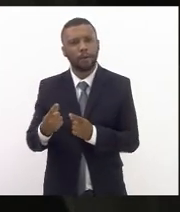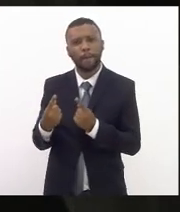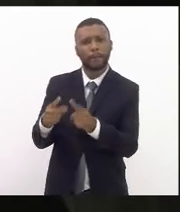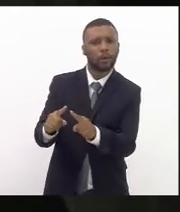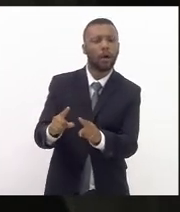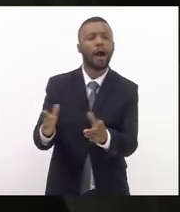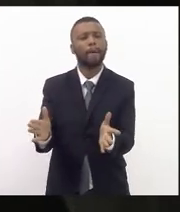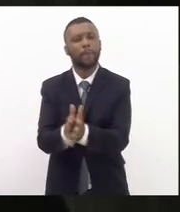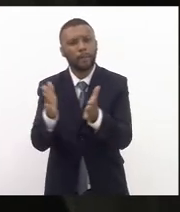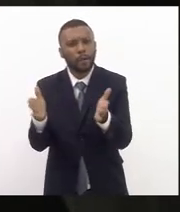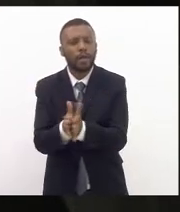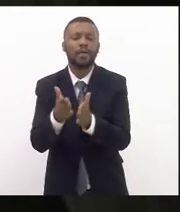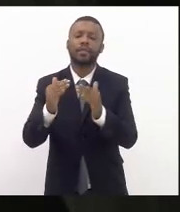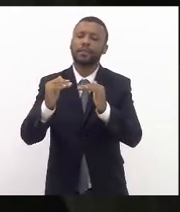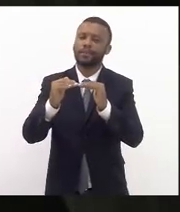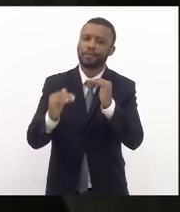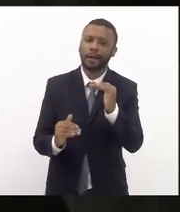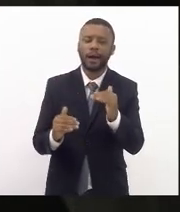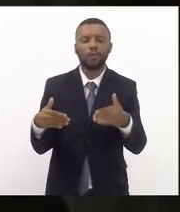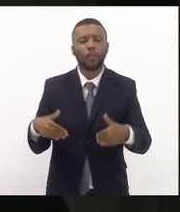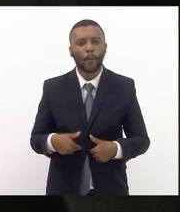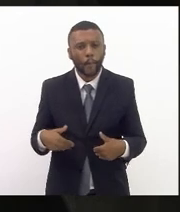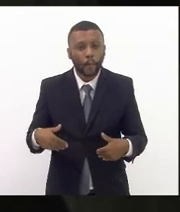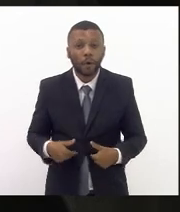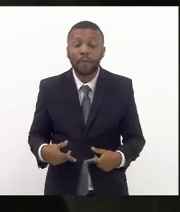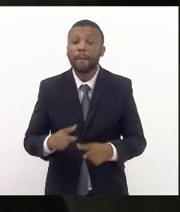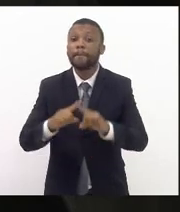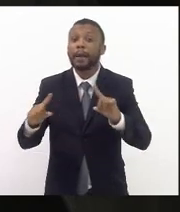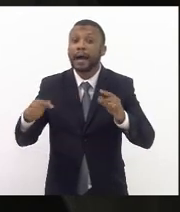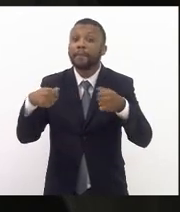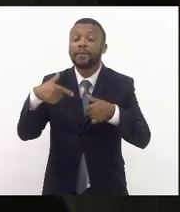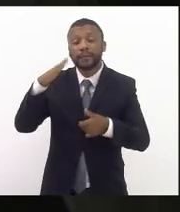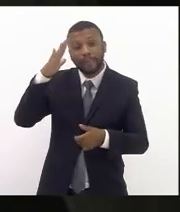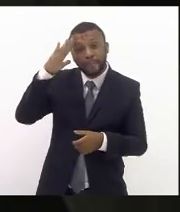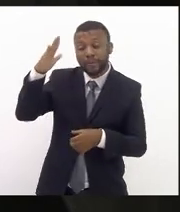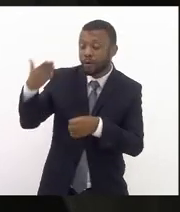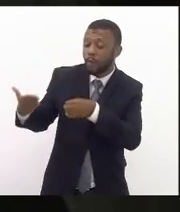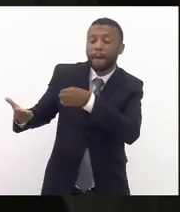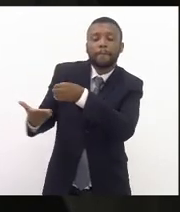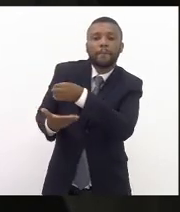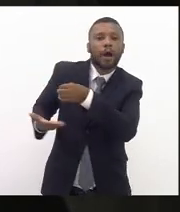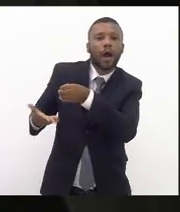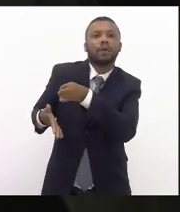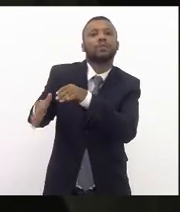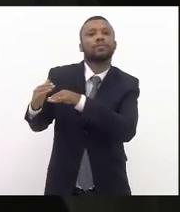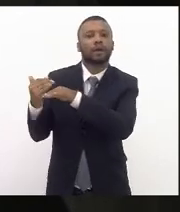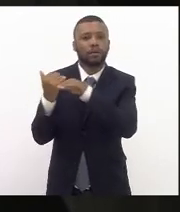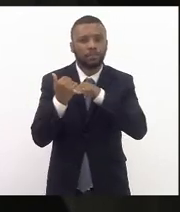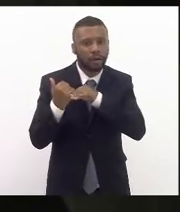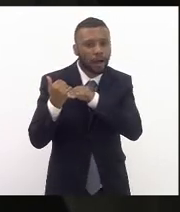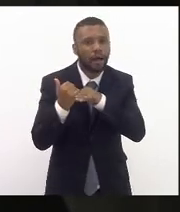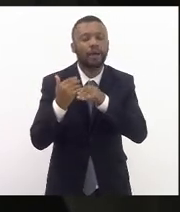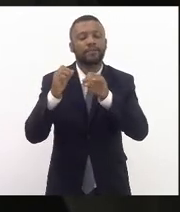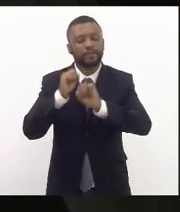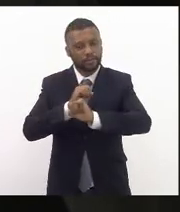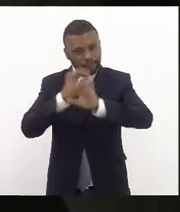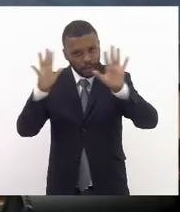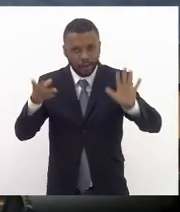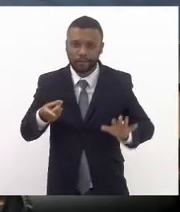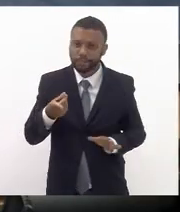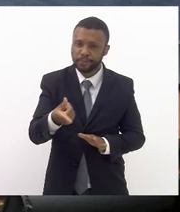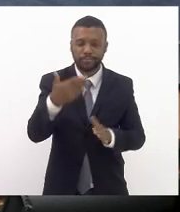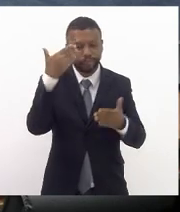miséria. Mas tudo isso tem que ter o pressuposto da igualdade, da transparência e da sustentabilidade. Muito